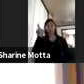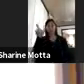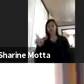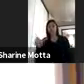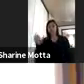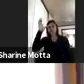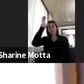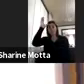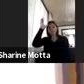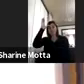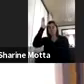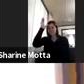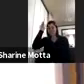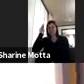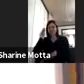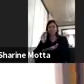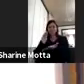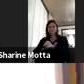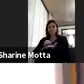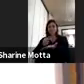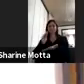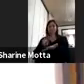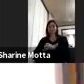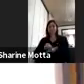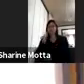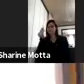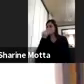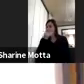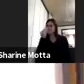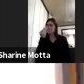poluída trabalhando e questionando as